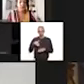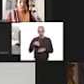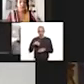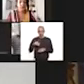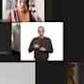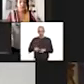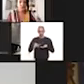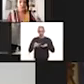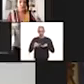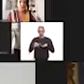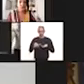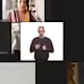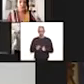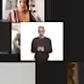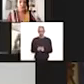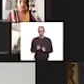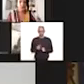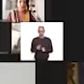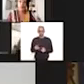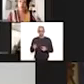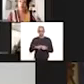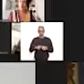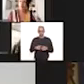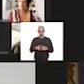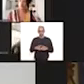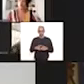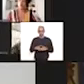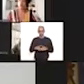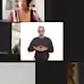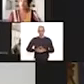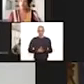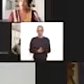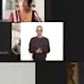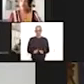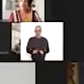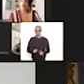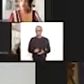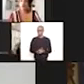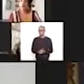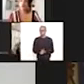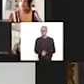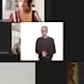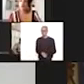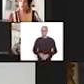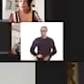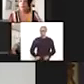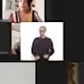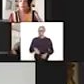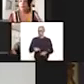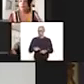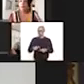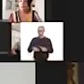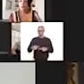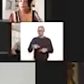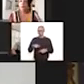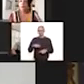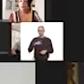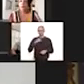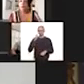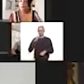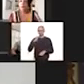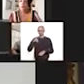Então, ele passará pelas comissões e retornará. Deputada Marta Rocha, em seguida, Carlos Mink. Presidente, apenas fazer